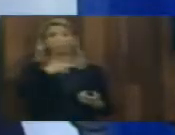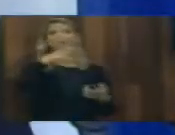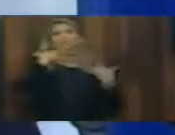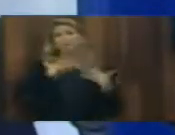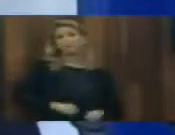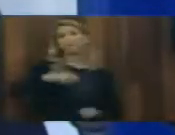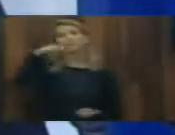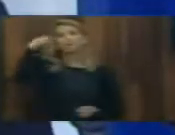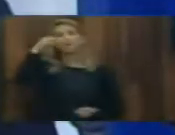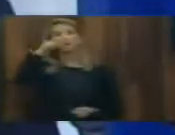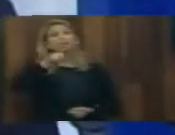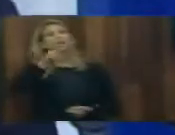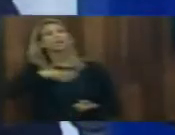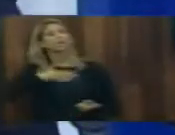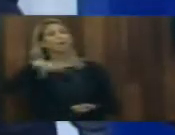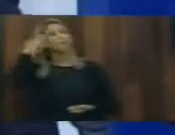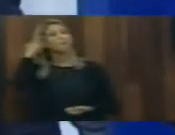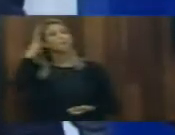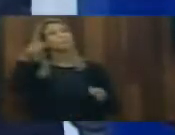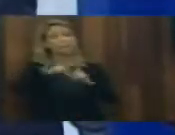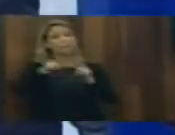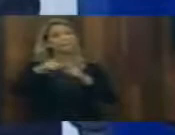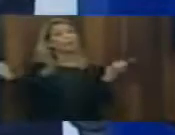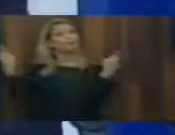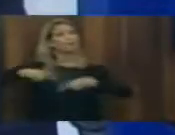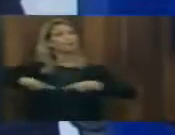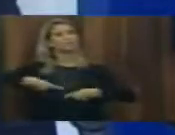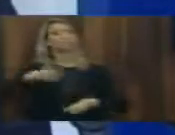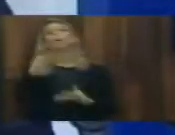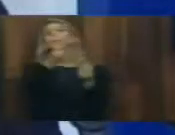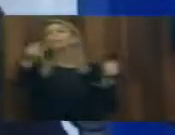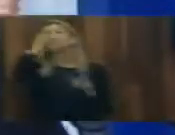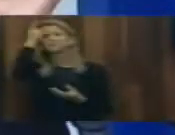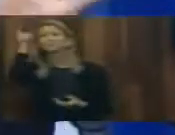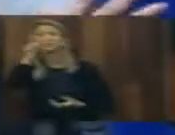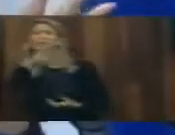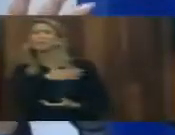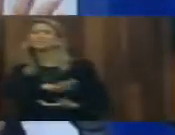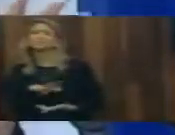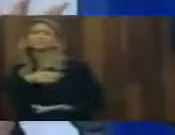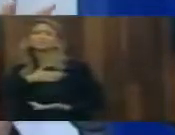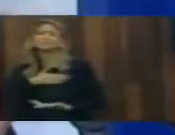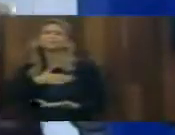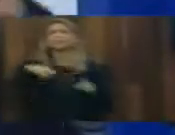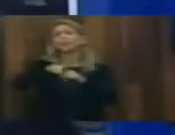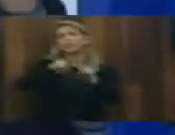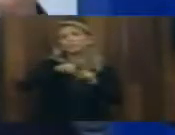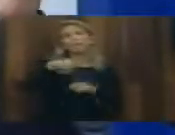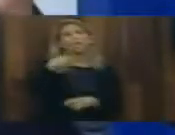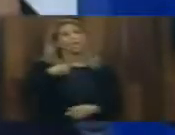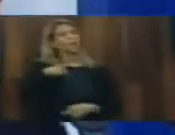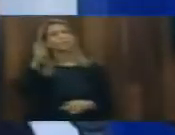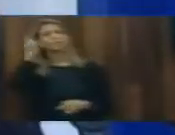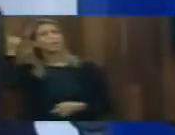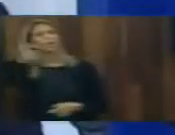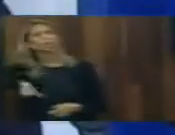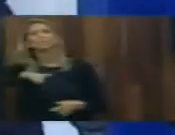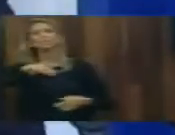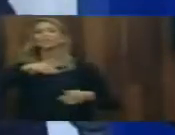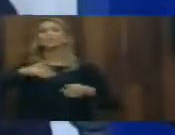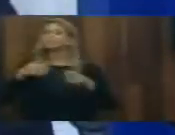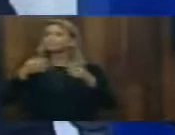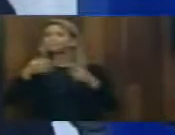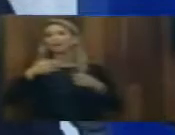vereadora, eu sabia que era um desafio, muitos não vão gostar, não vamos agradar a todos, nem Deus, nosso Salvador,